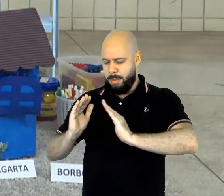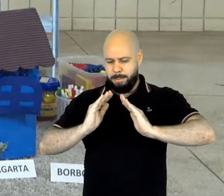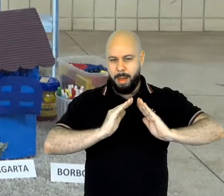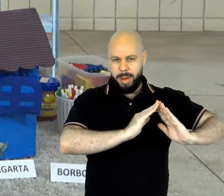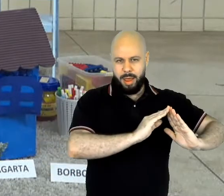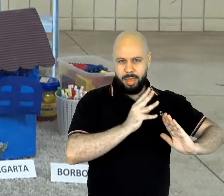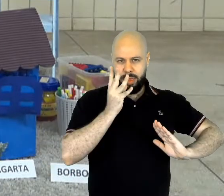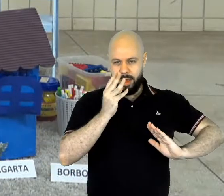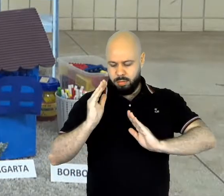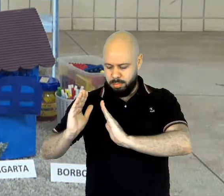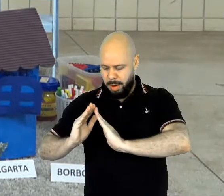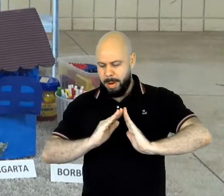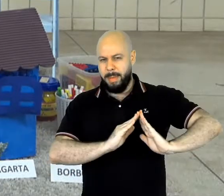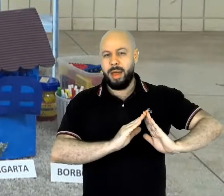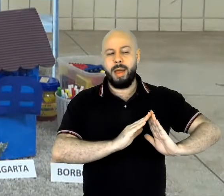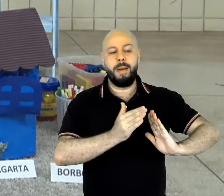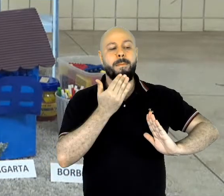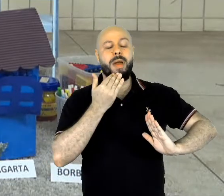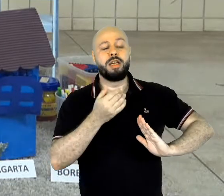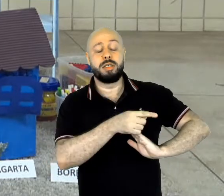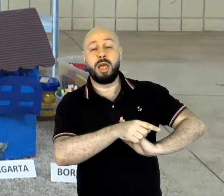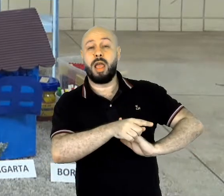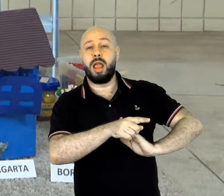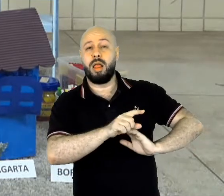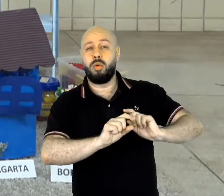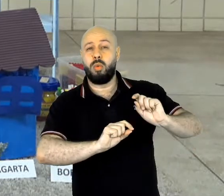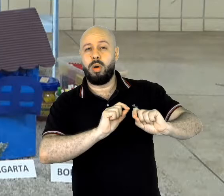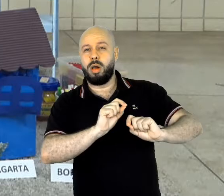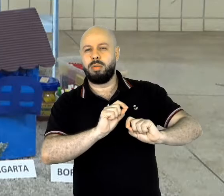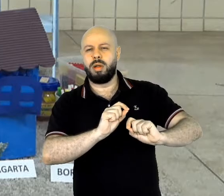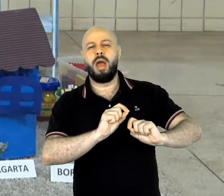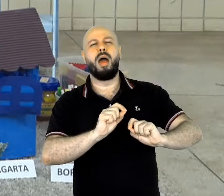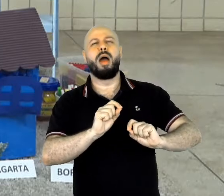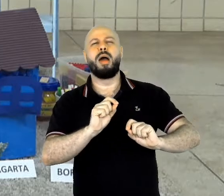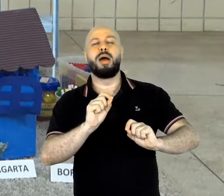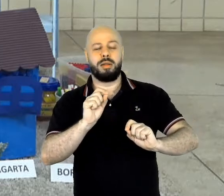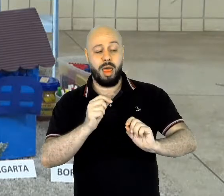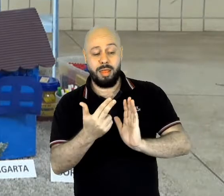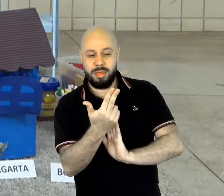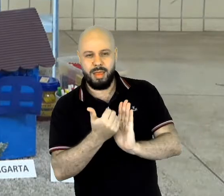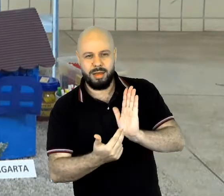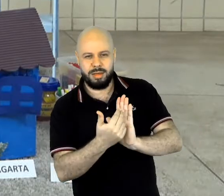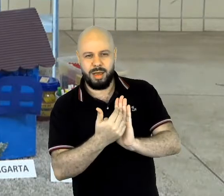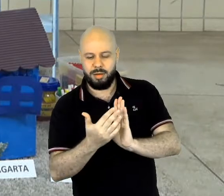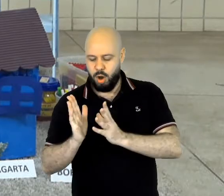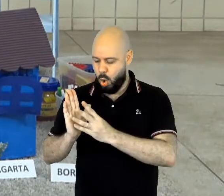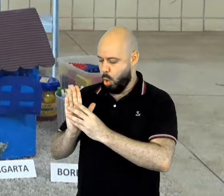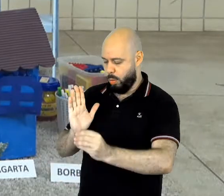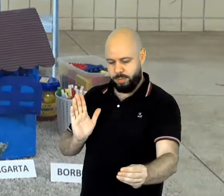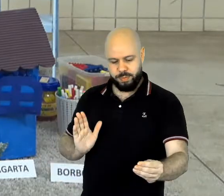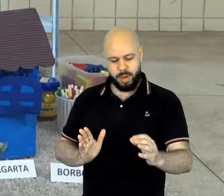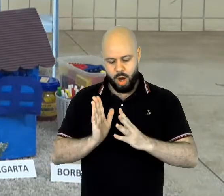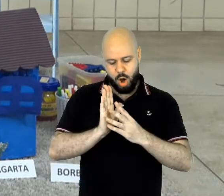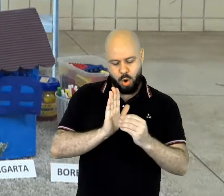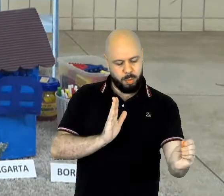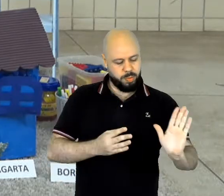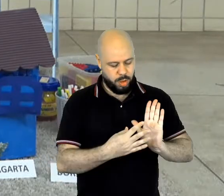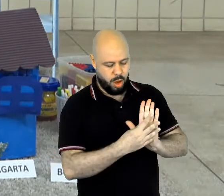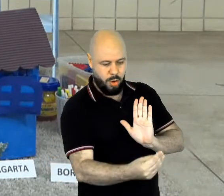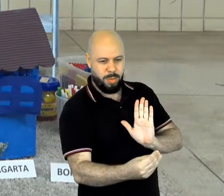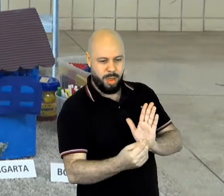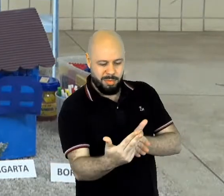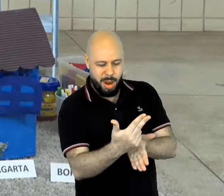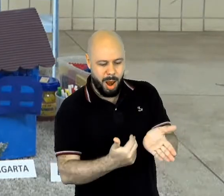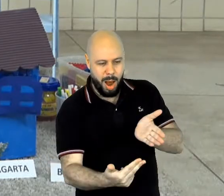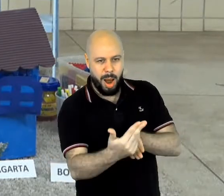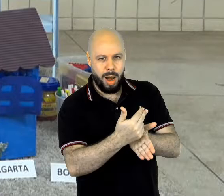cenário, você vai estar pedindo para a sua criança também reproduzir essas casinhas na folha. Aí eu vou fazer o primeiro, vou usar a pontinha